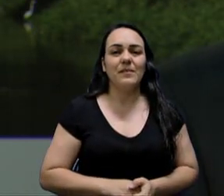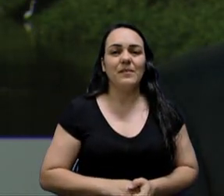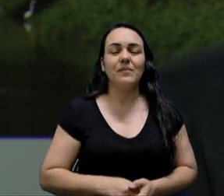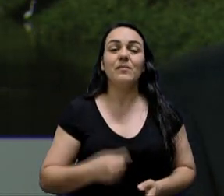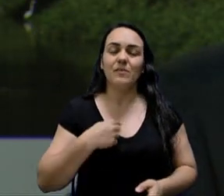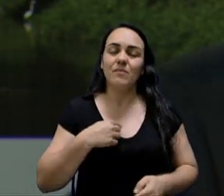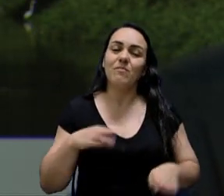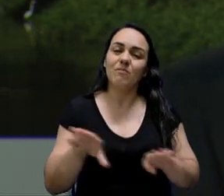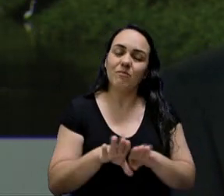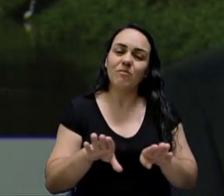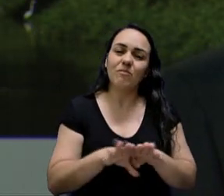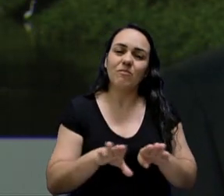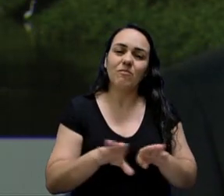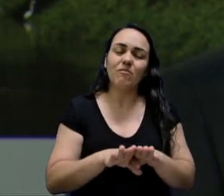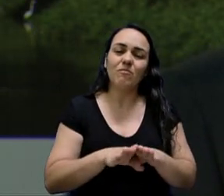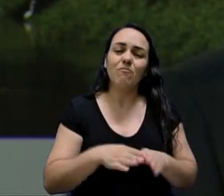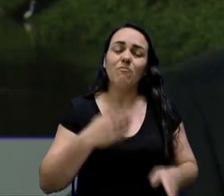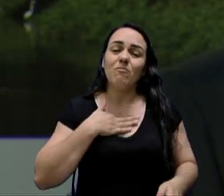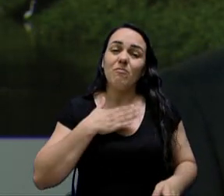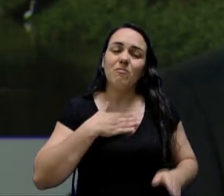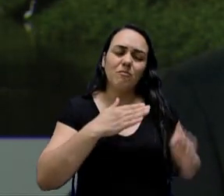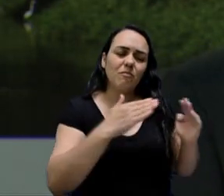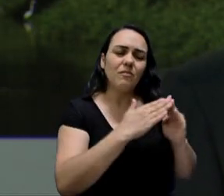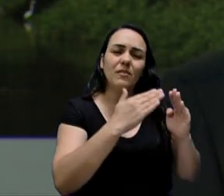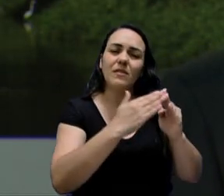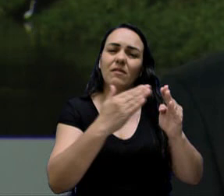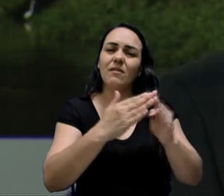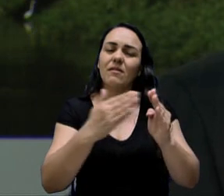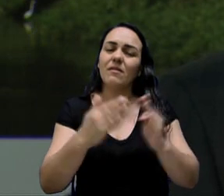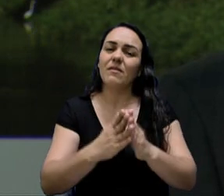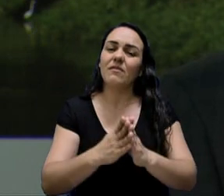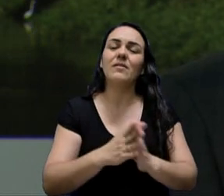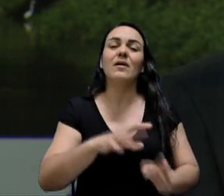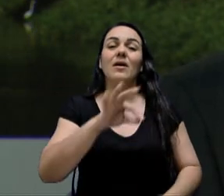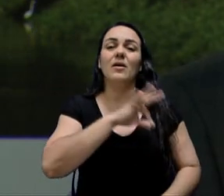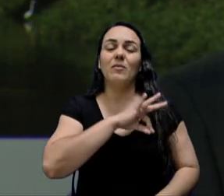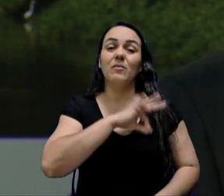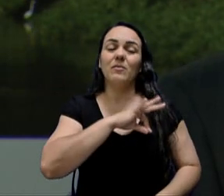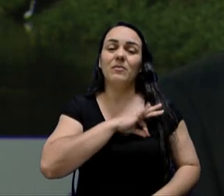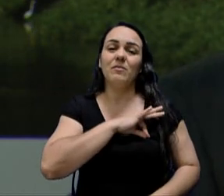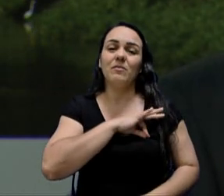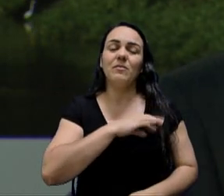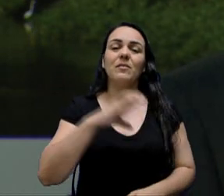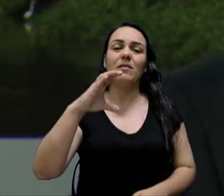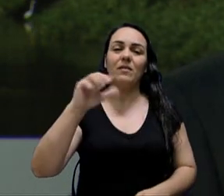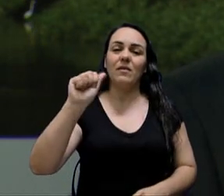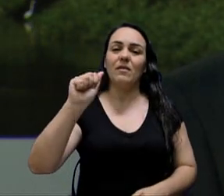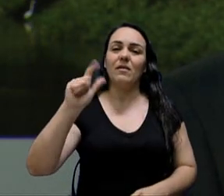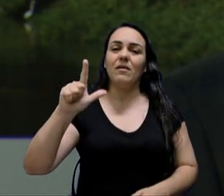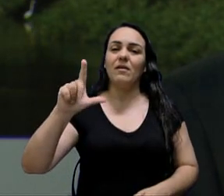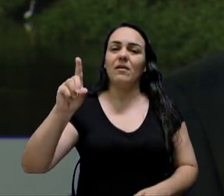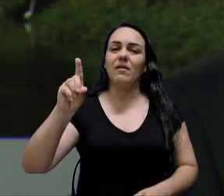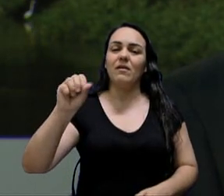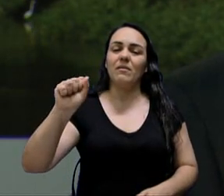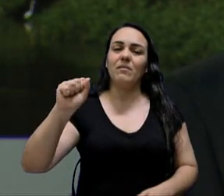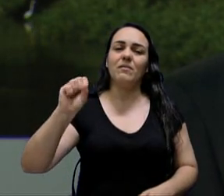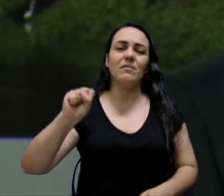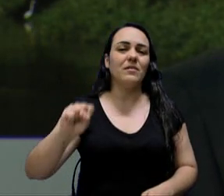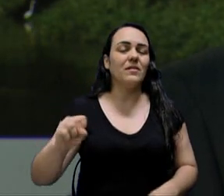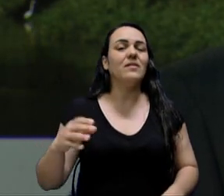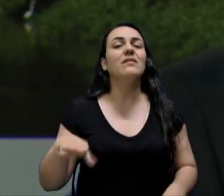também meus caríssimos vizinhos da Polícia Federal, Caldas e a Carolina, muito obrigado por estarem